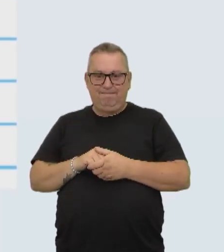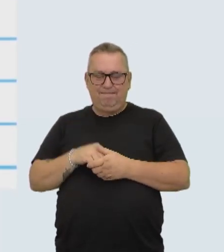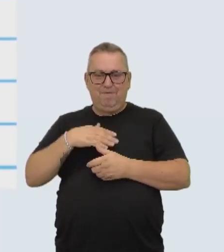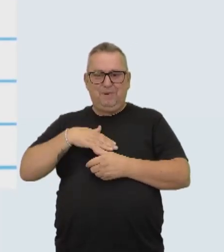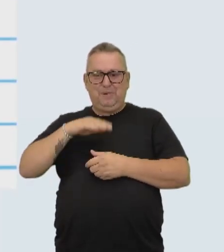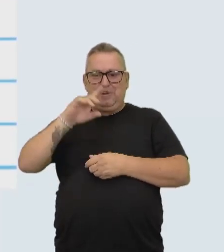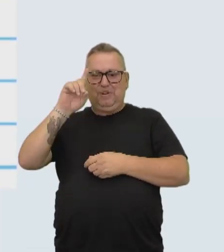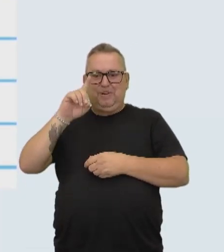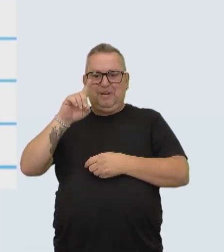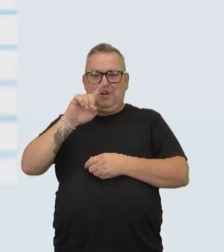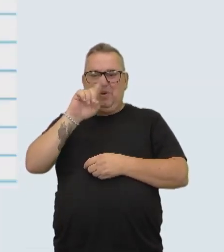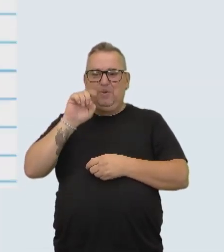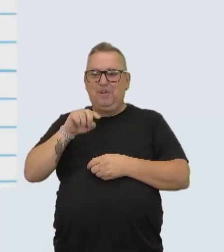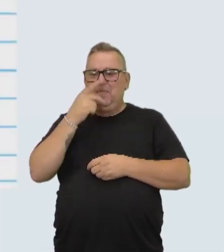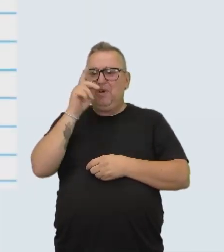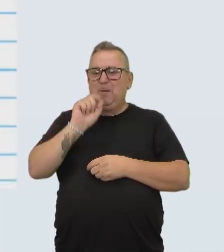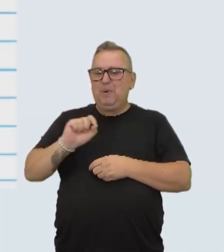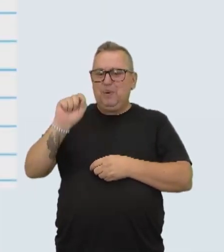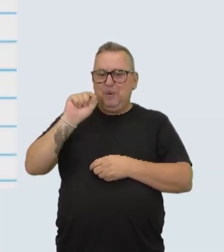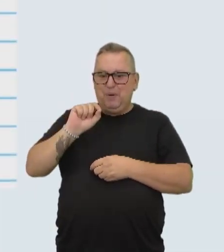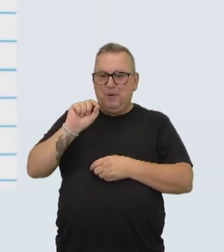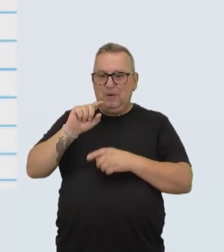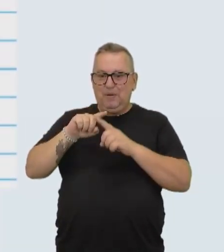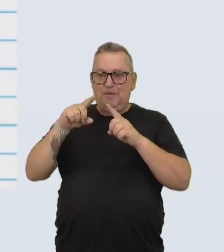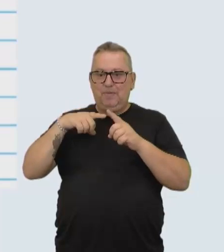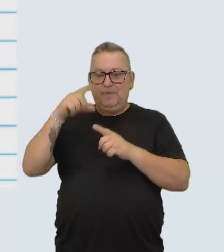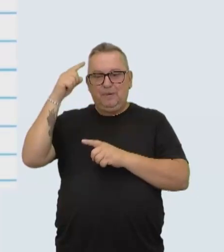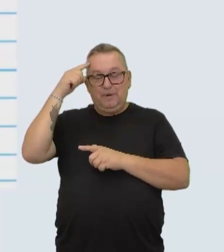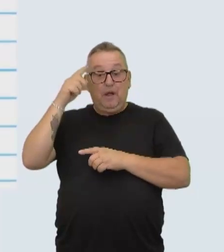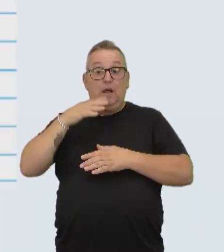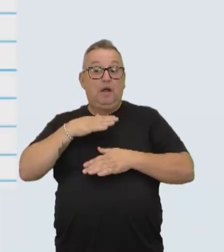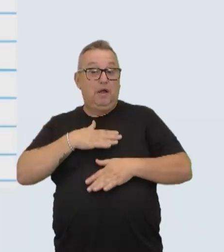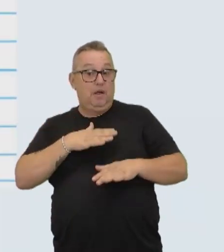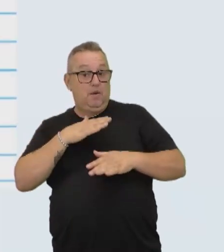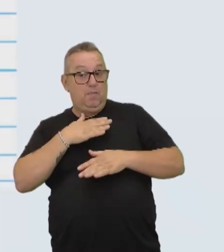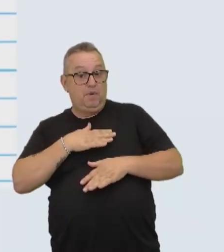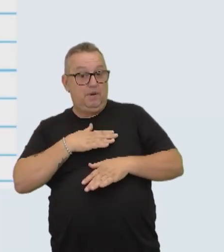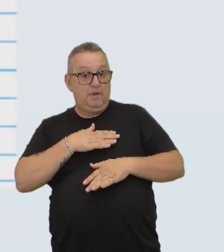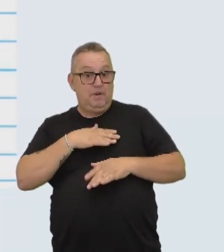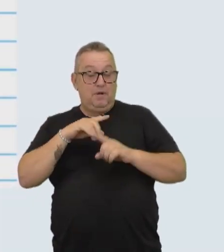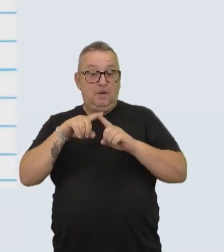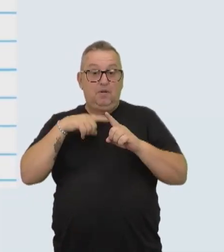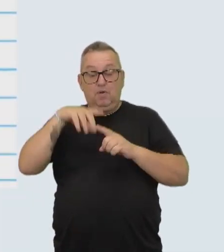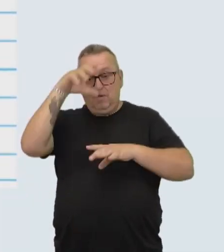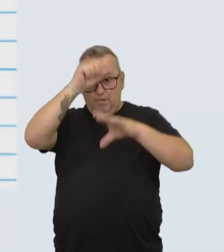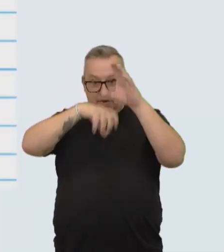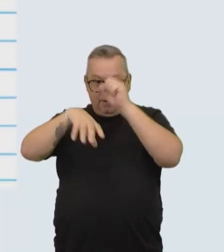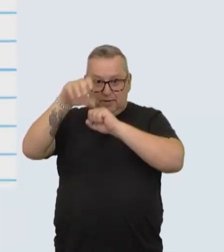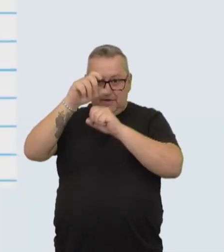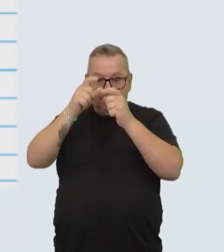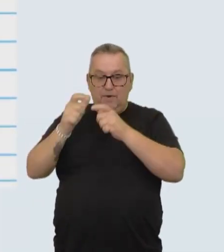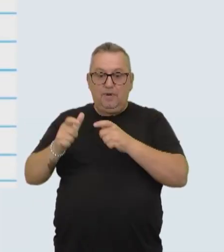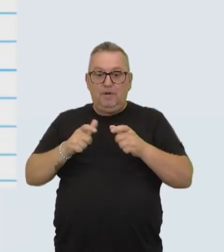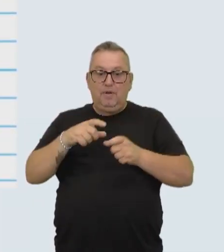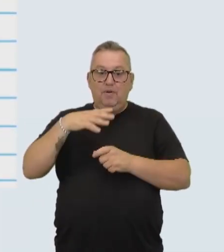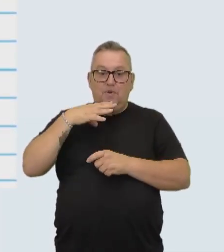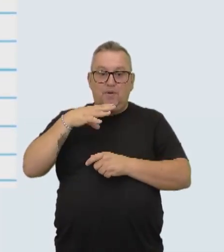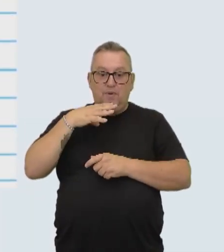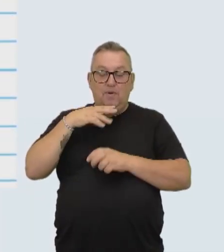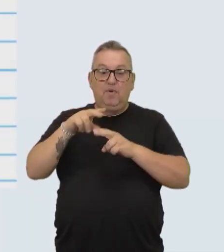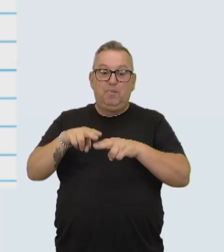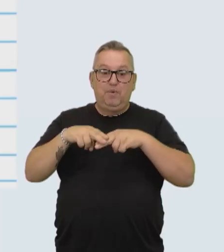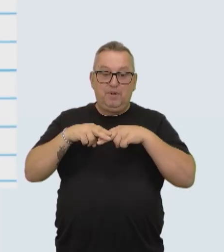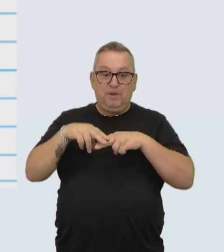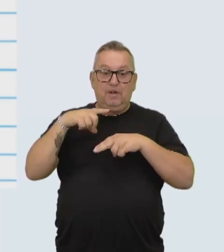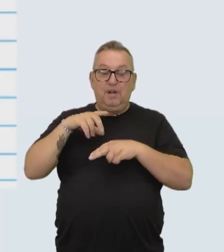Meu Deus, sobre o que ela está falando? Você se pergunta. Calma, são apenas termos usados nessa área do conhecimento e, por